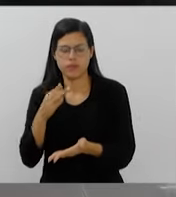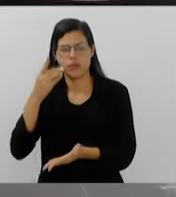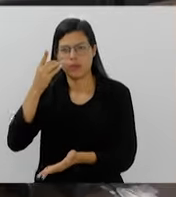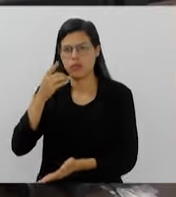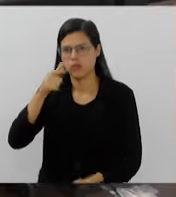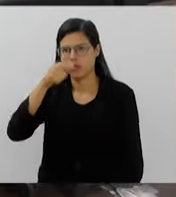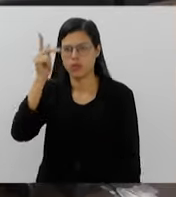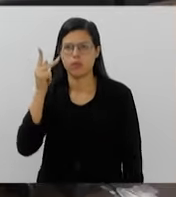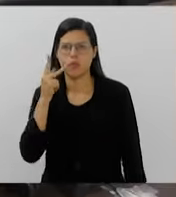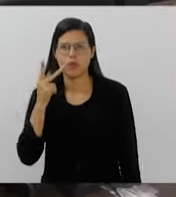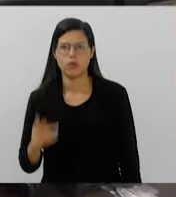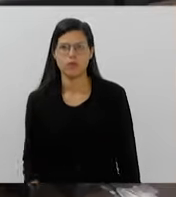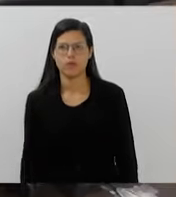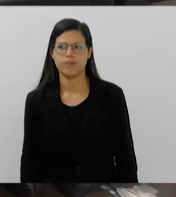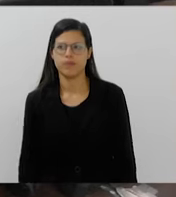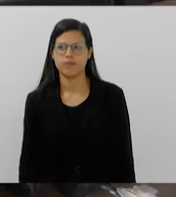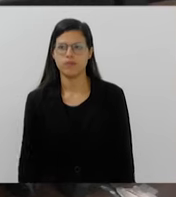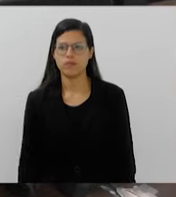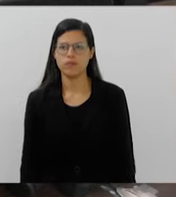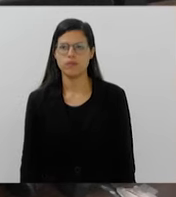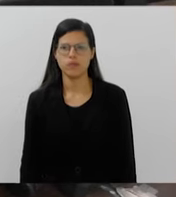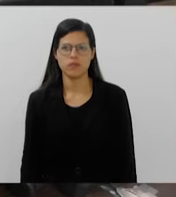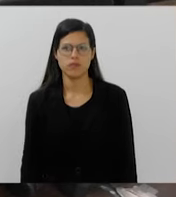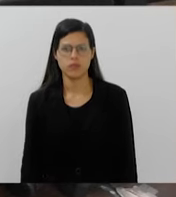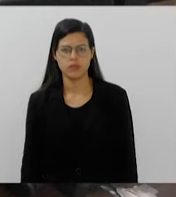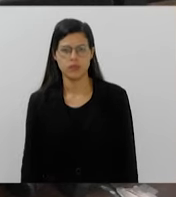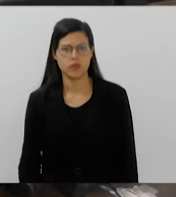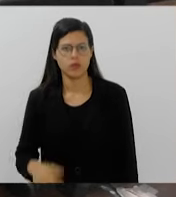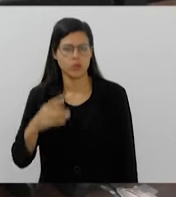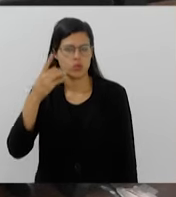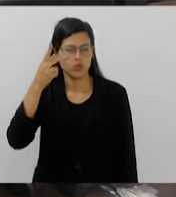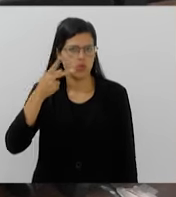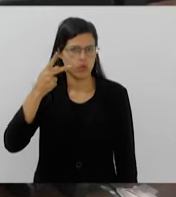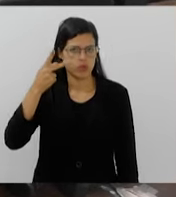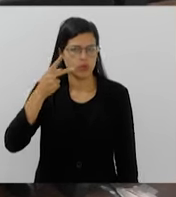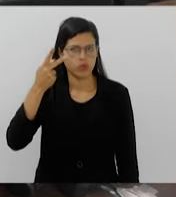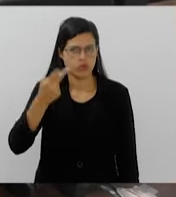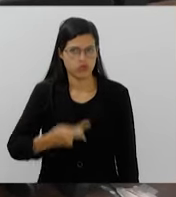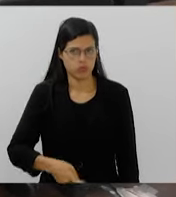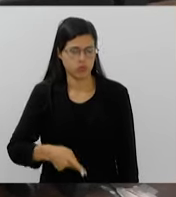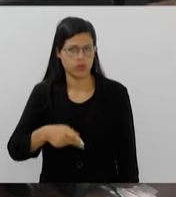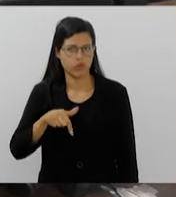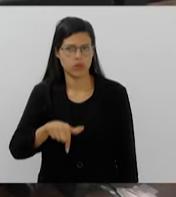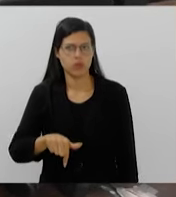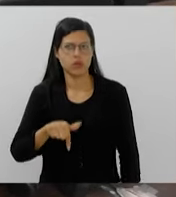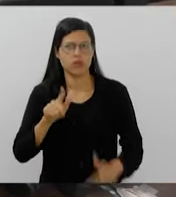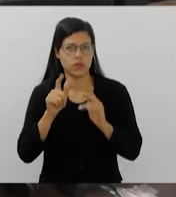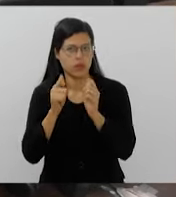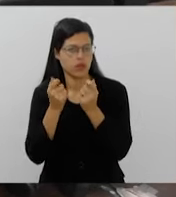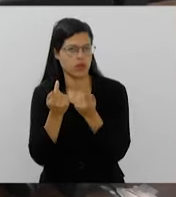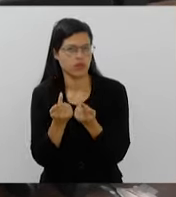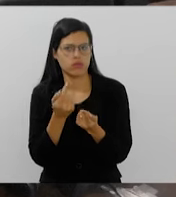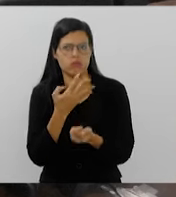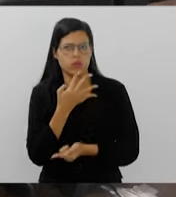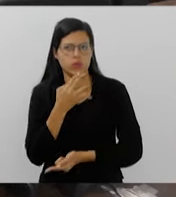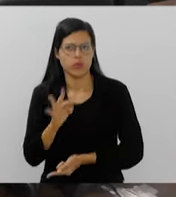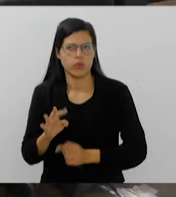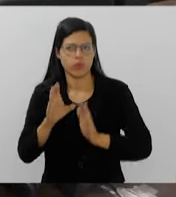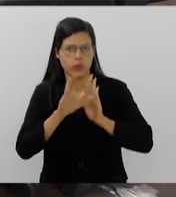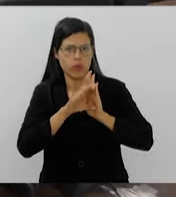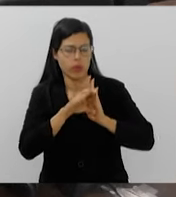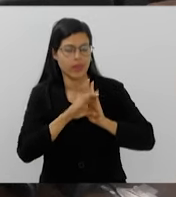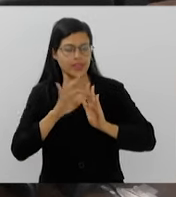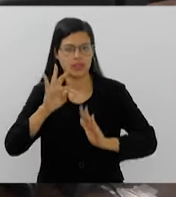Paulo. É muito comum os parlamentares dessa casa não conhecerem o conceito de